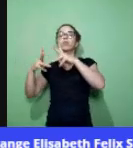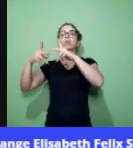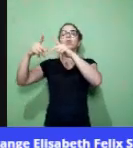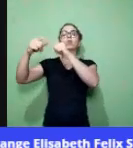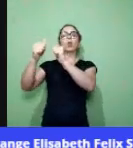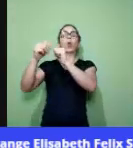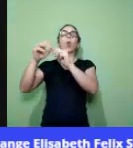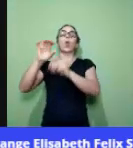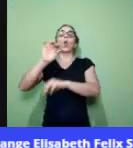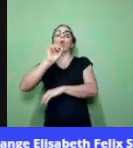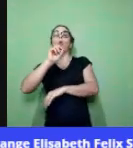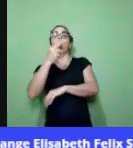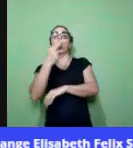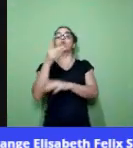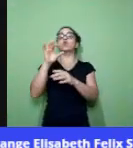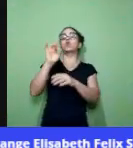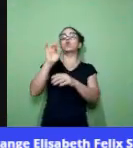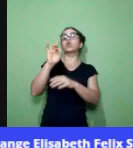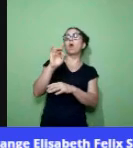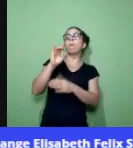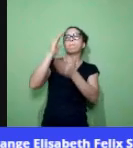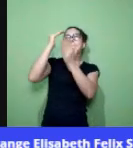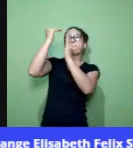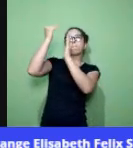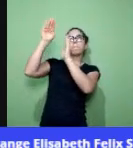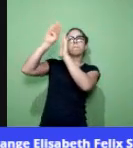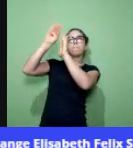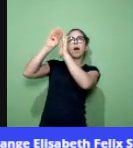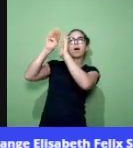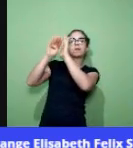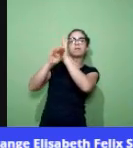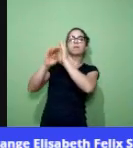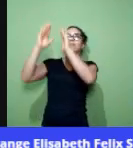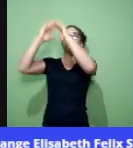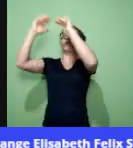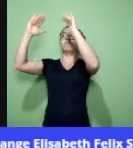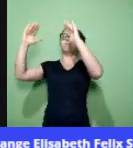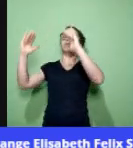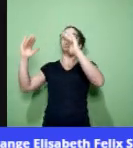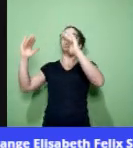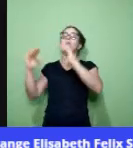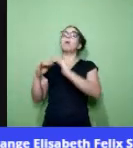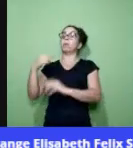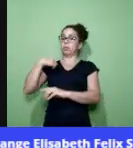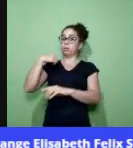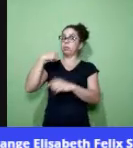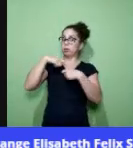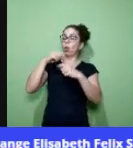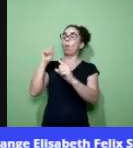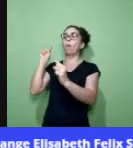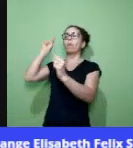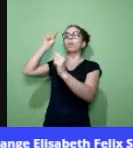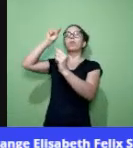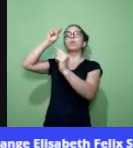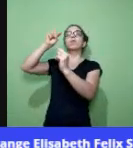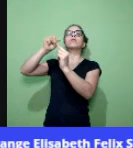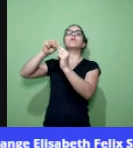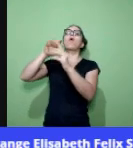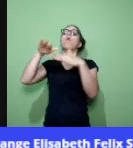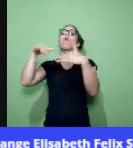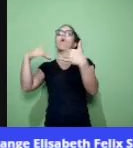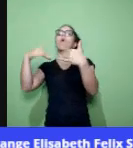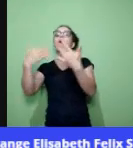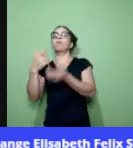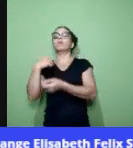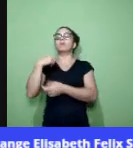com esse aluno? Então, eu tenho que ter atividade, o objetivo que eu preciso atingir com essa atividade. Então,